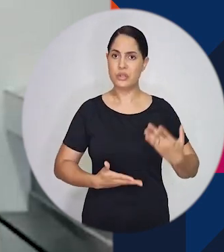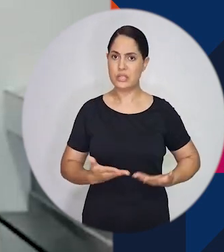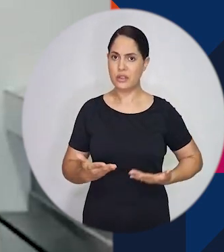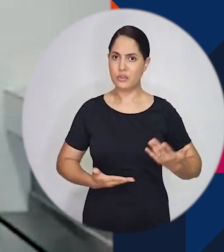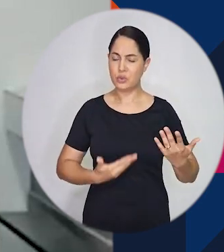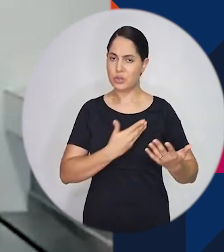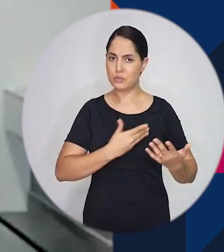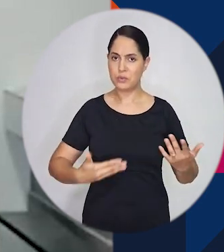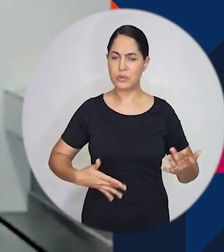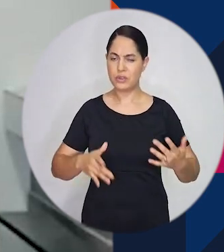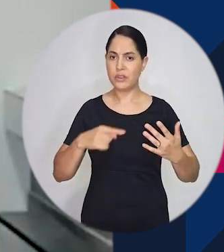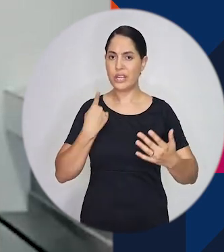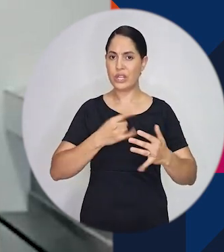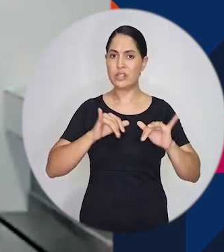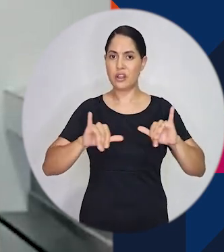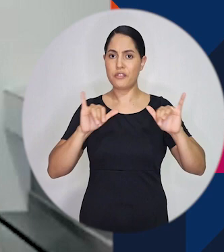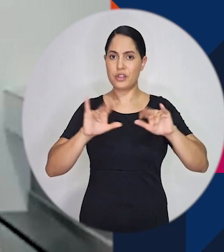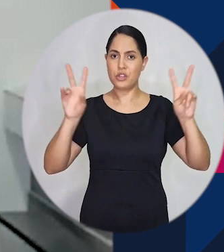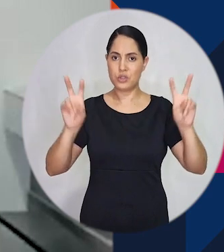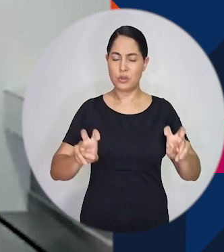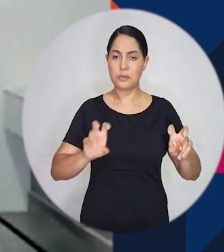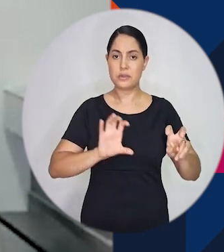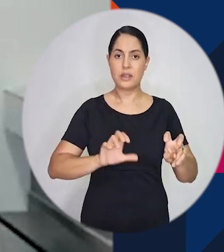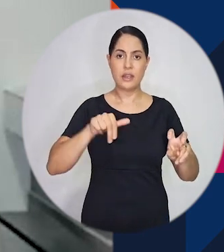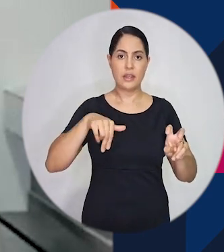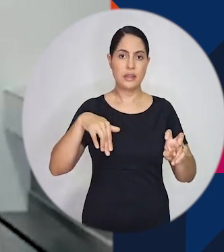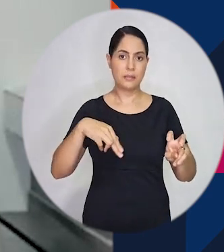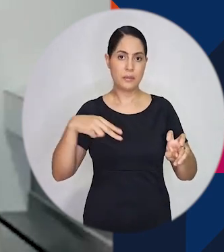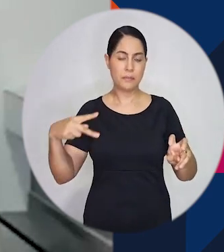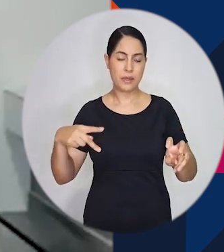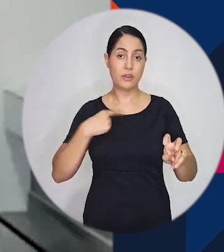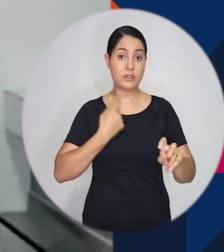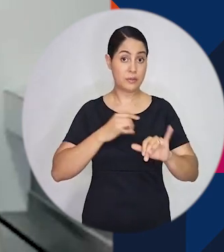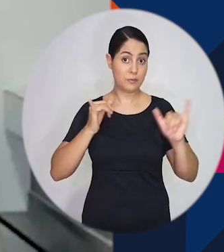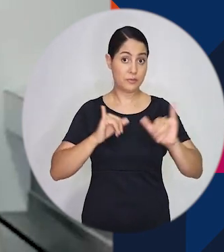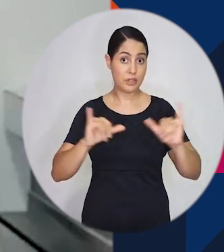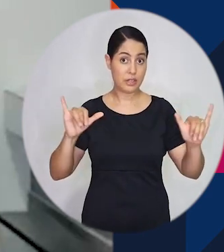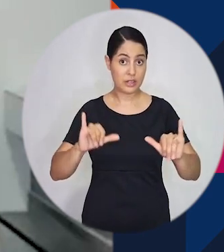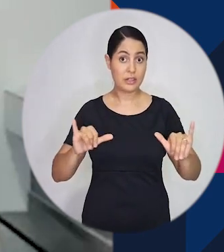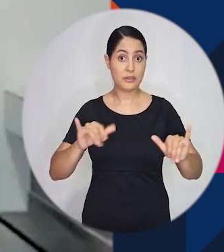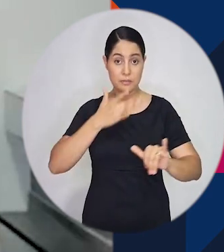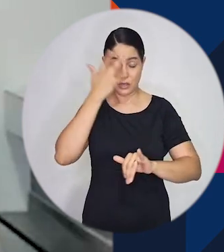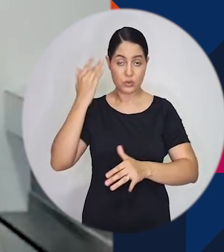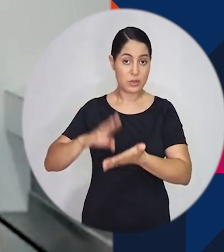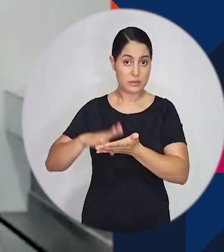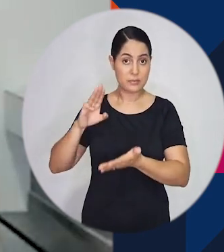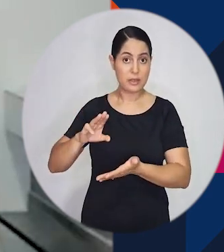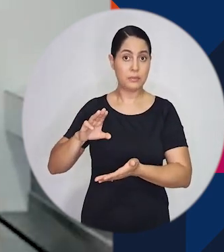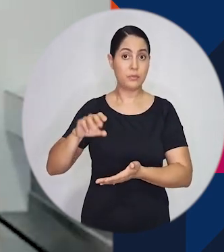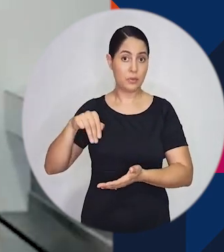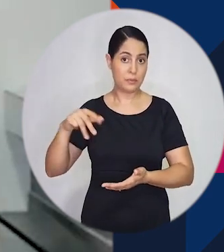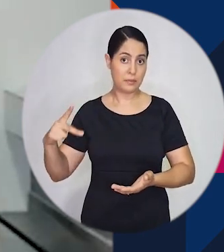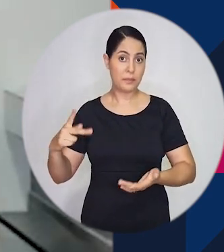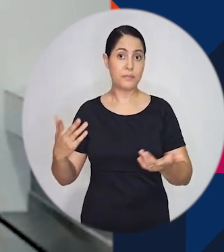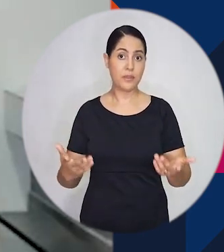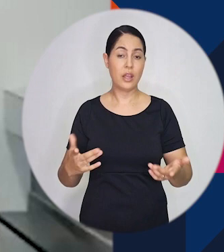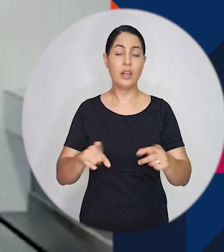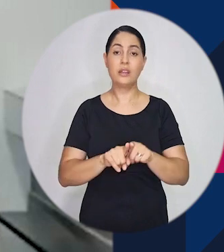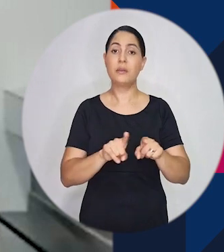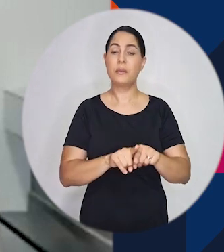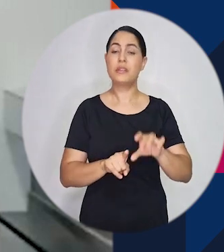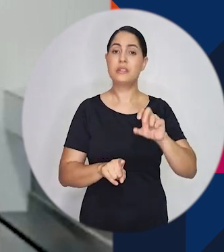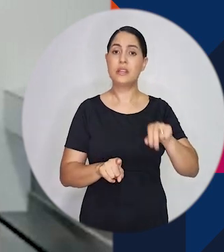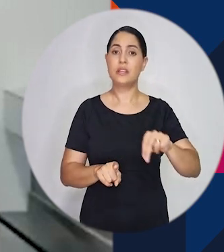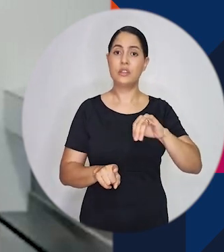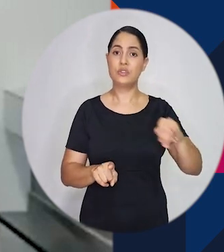dos servidores públicos, aqui a gente está falando, nesse caso do CNMP, por parte dos membros do Ministério Público e agora também no CNJ por parte de